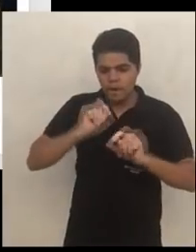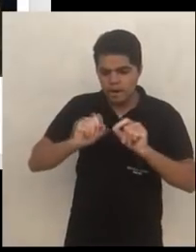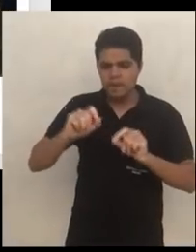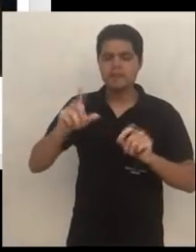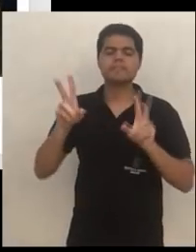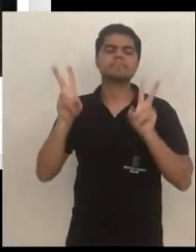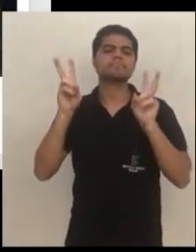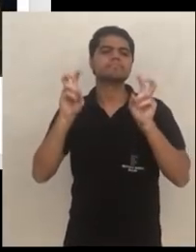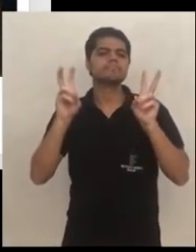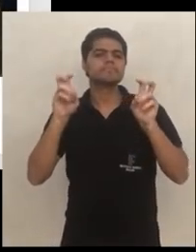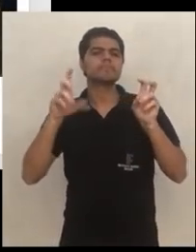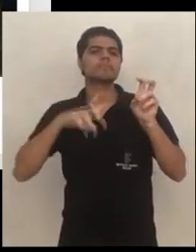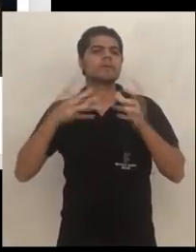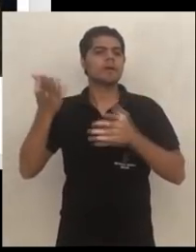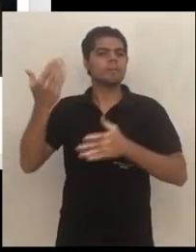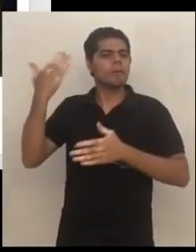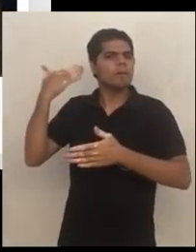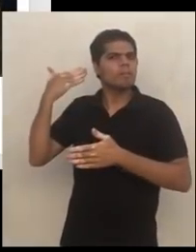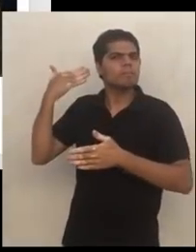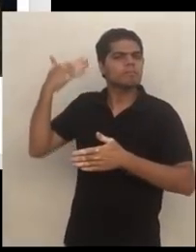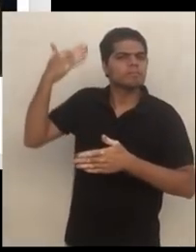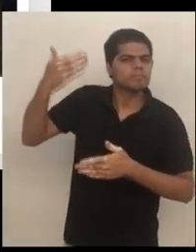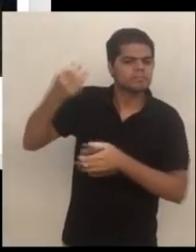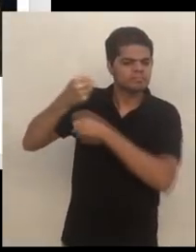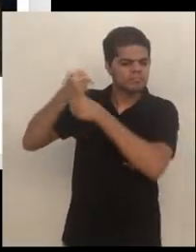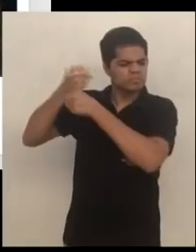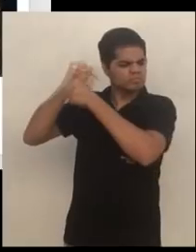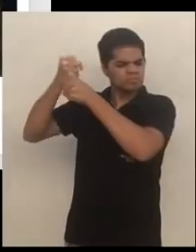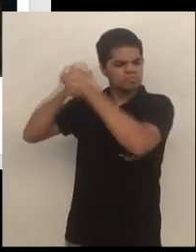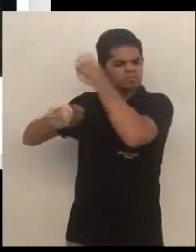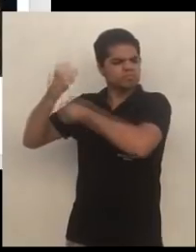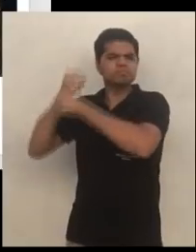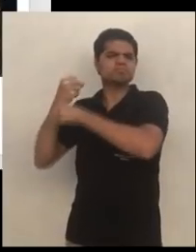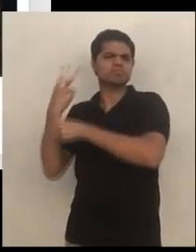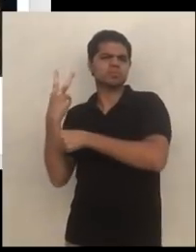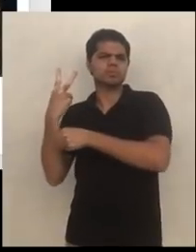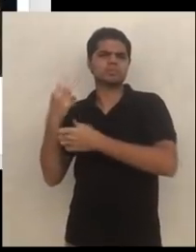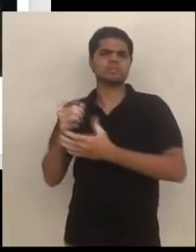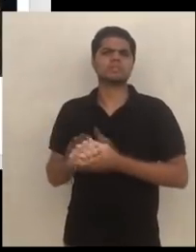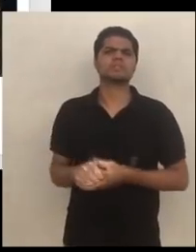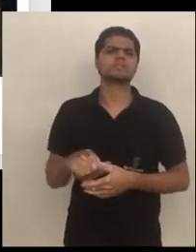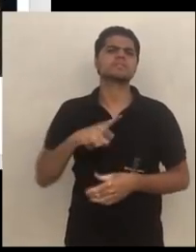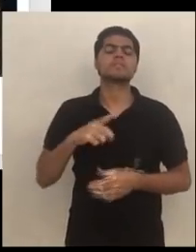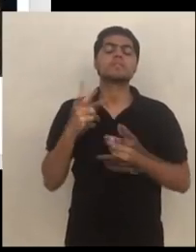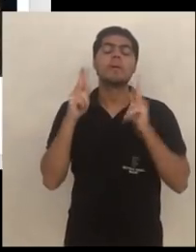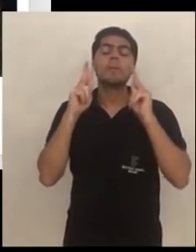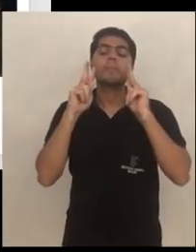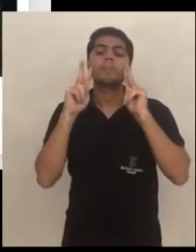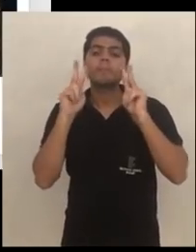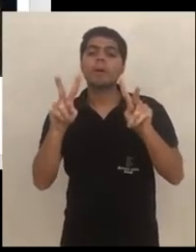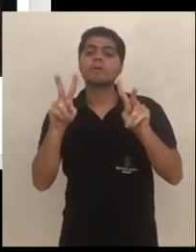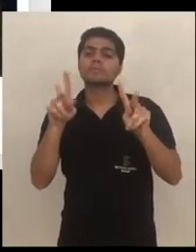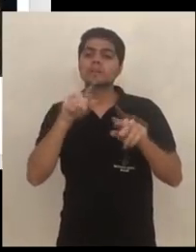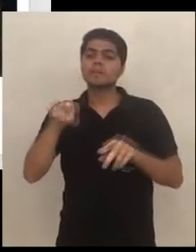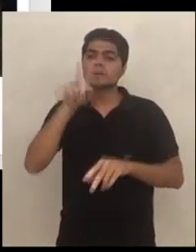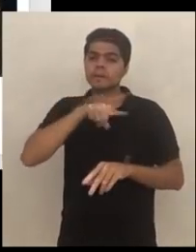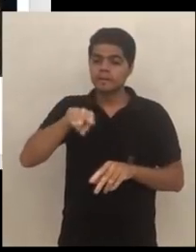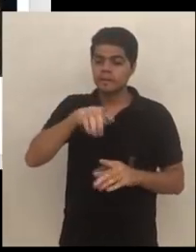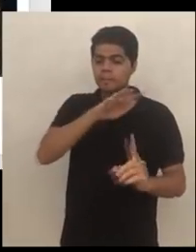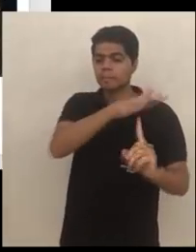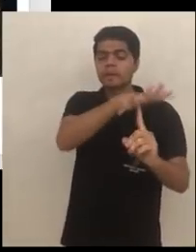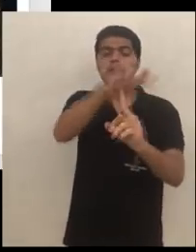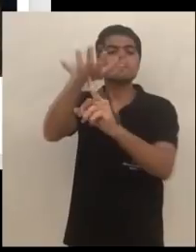sul do Bahia, que eu visitei tem um tempo atrás, por um ou 2 anos, eu acho. E eu queria mostrar para vocês, Thiago, como é que eu faço para identificar na feira